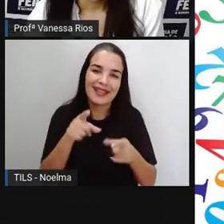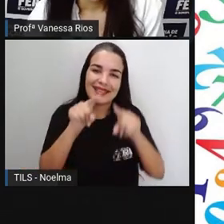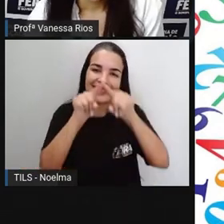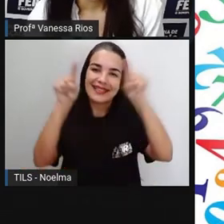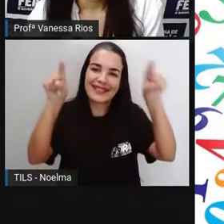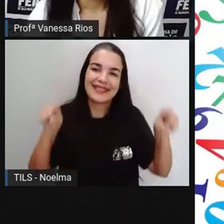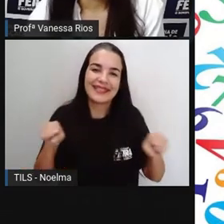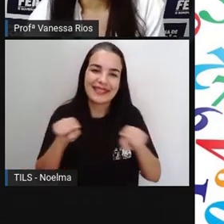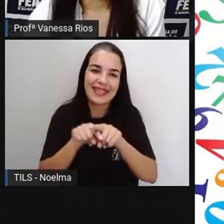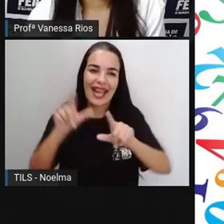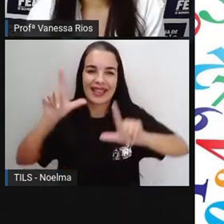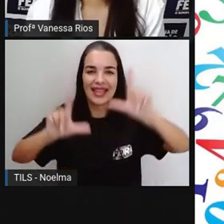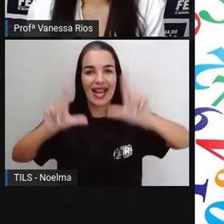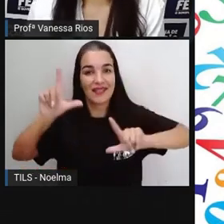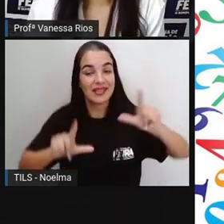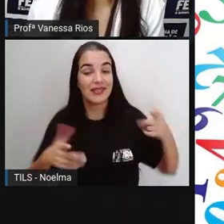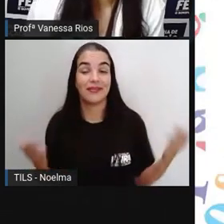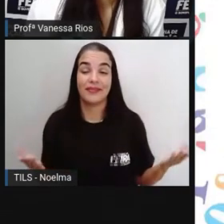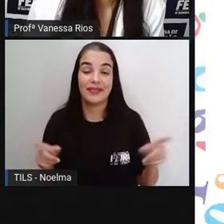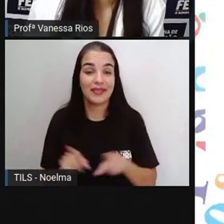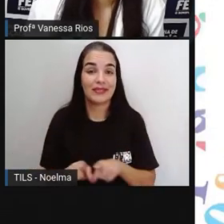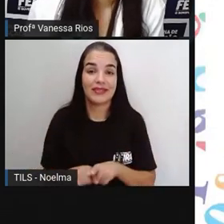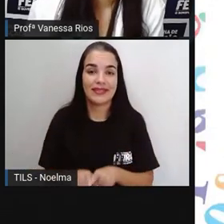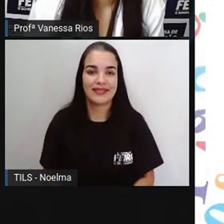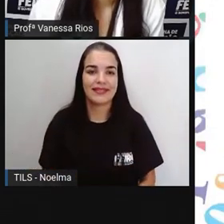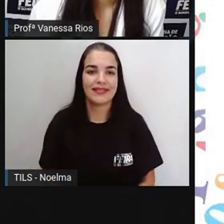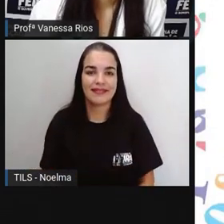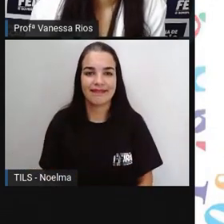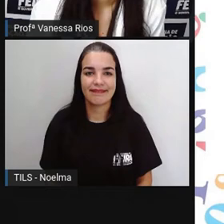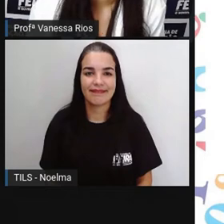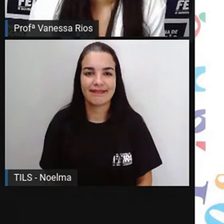sua televisão.